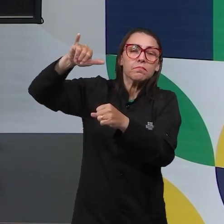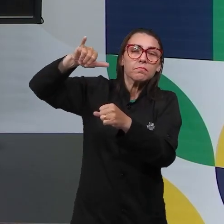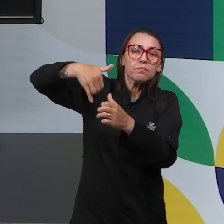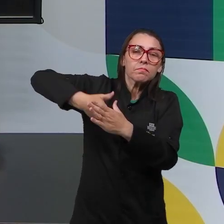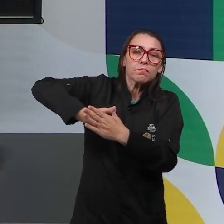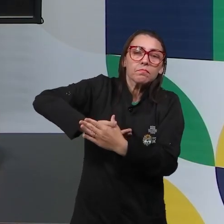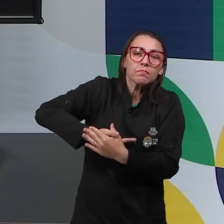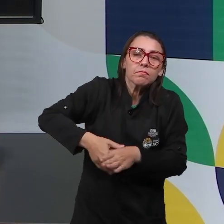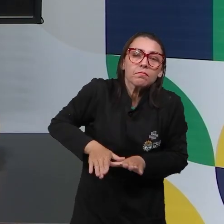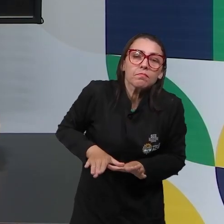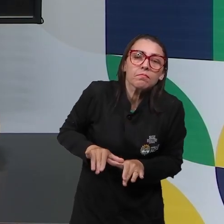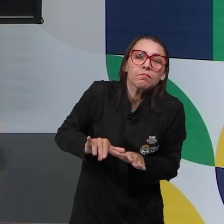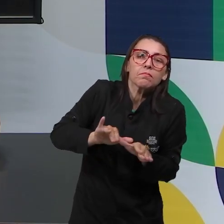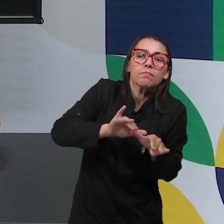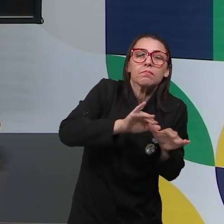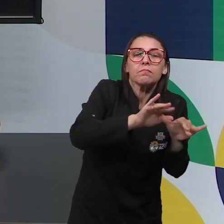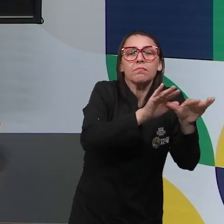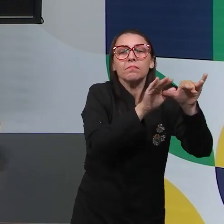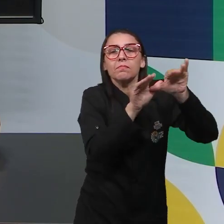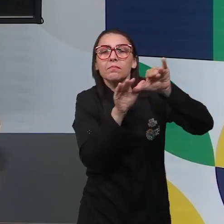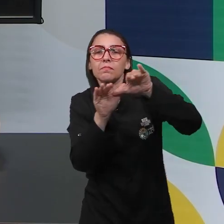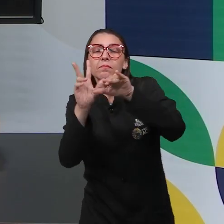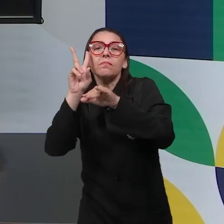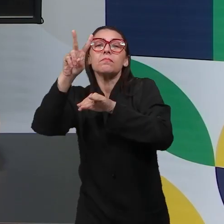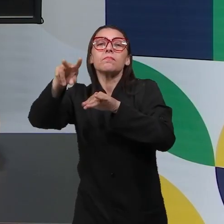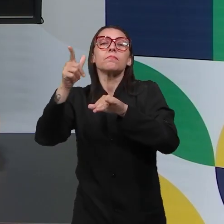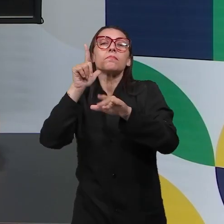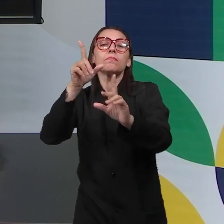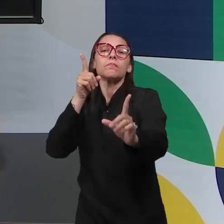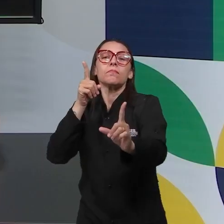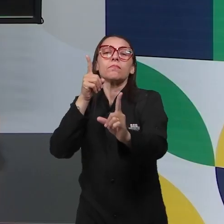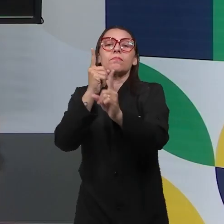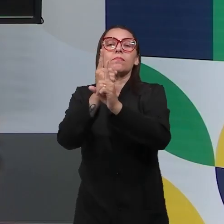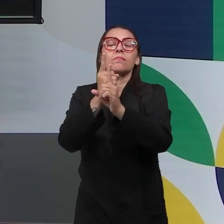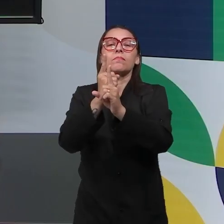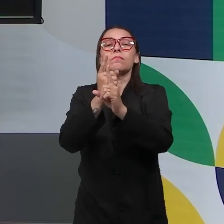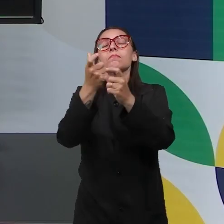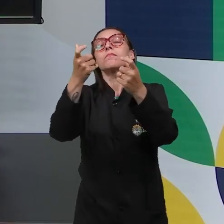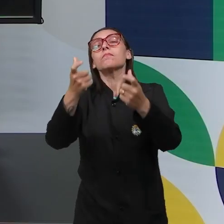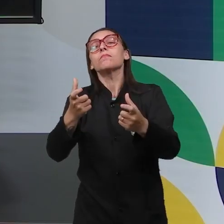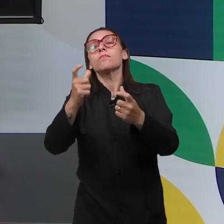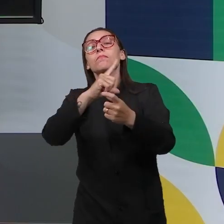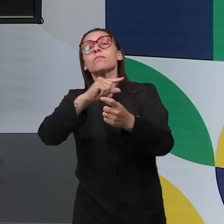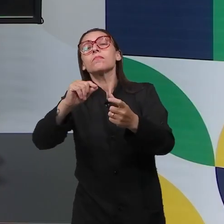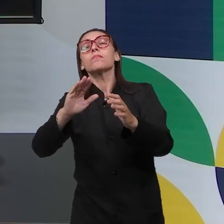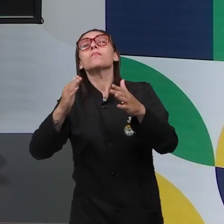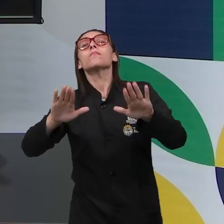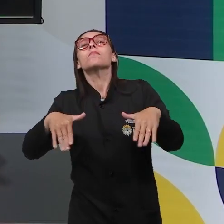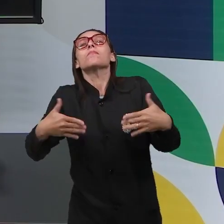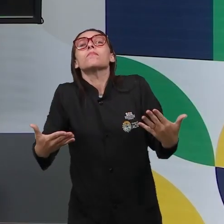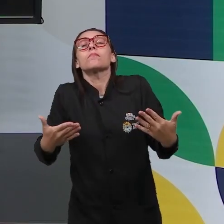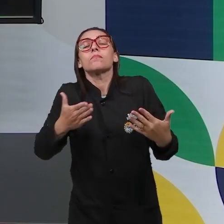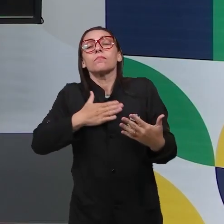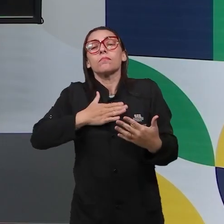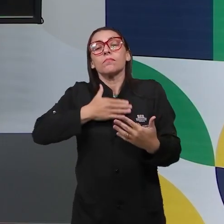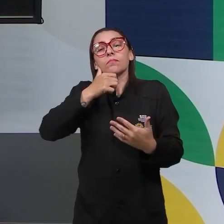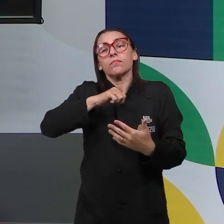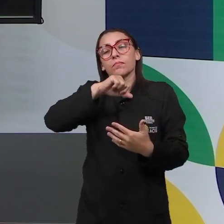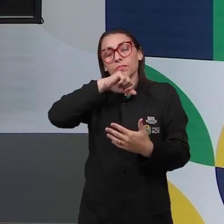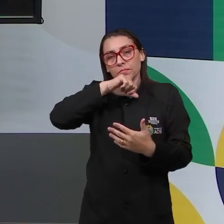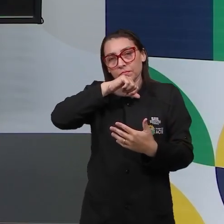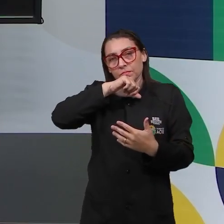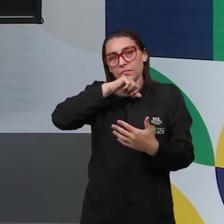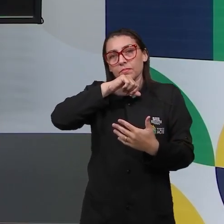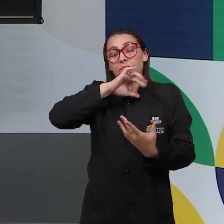e vê-la, né? Aí eu ia poder alcançá-la, verificar para onde ela foi. Cadê a nossa mãezinha? Então, diz a lenda que